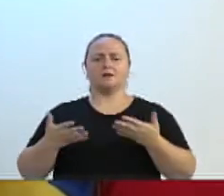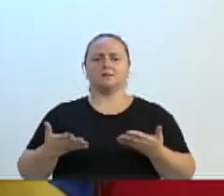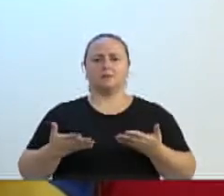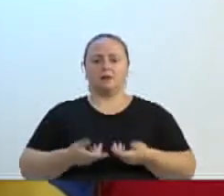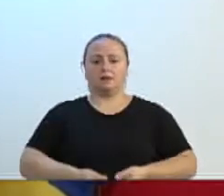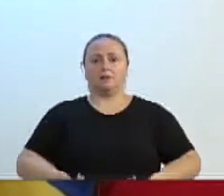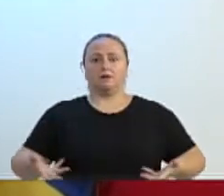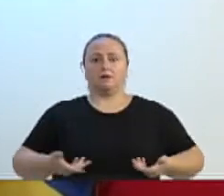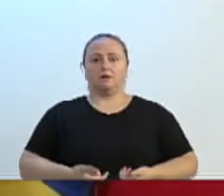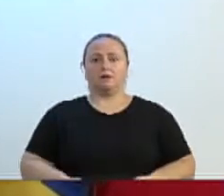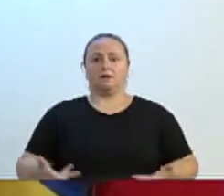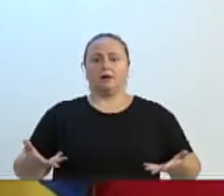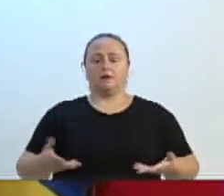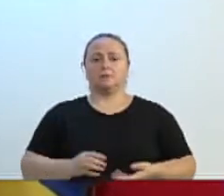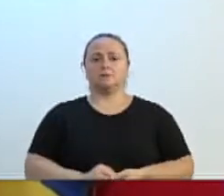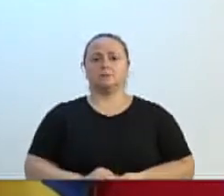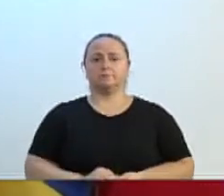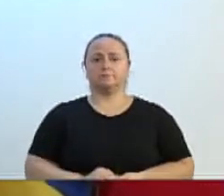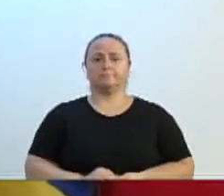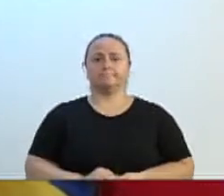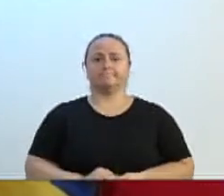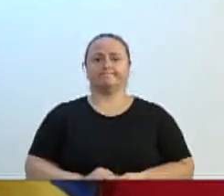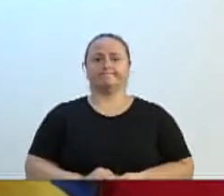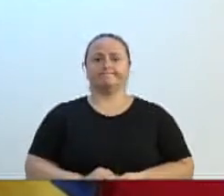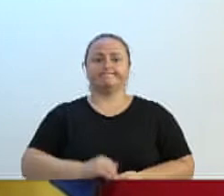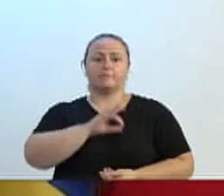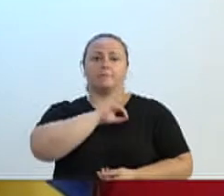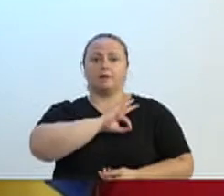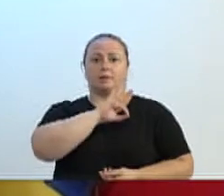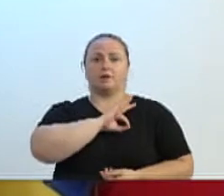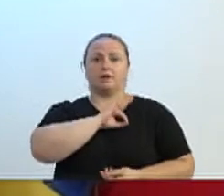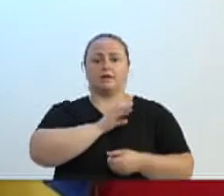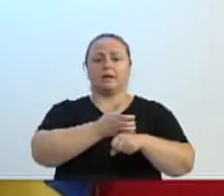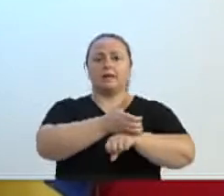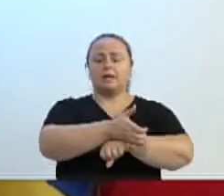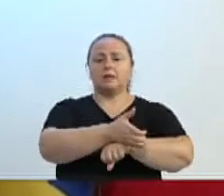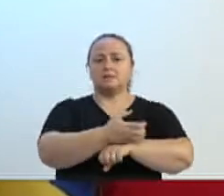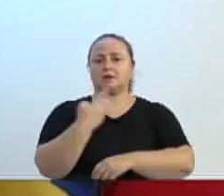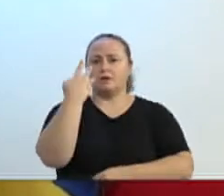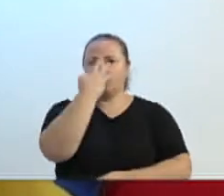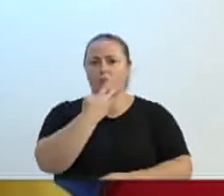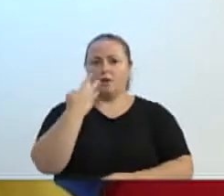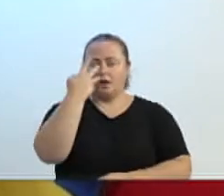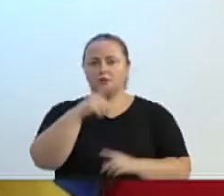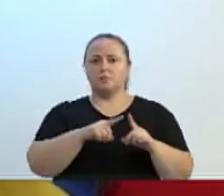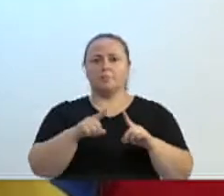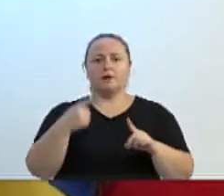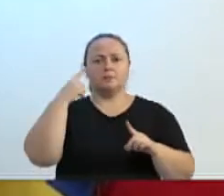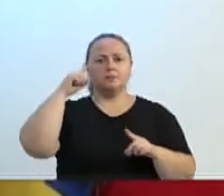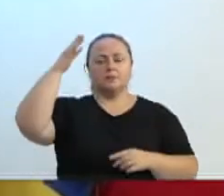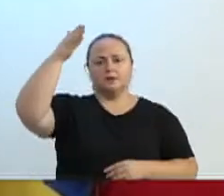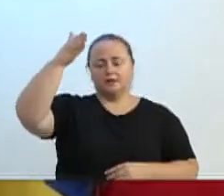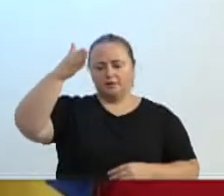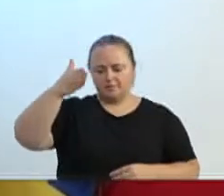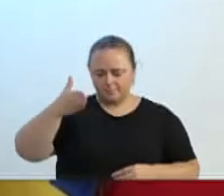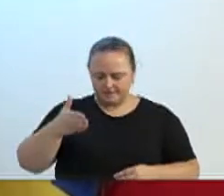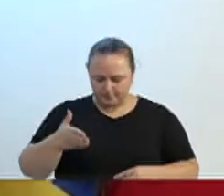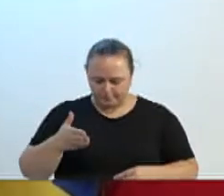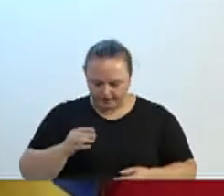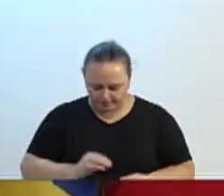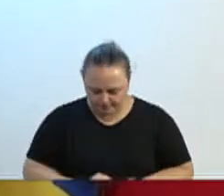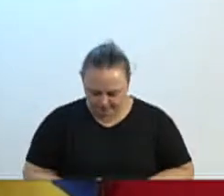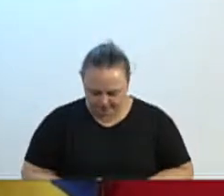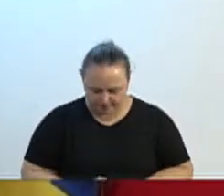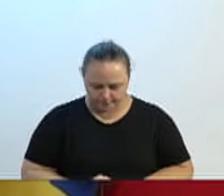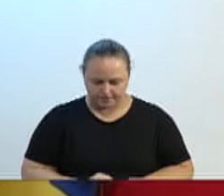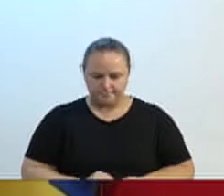maior, com pagamento de hora extra de 4 horas, sendo que eles estão trabalhando em tempo integral. E o